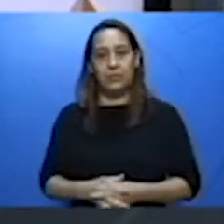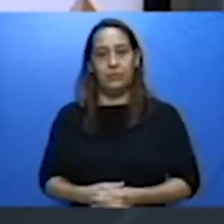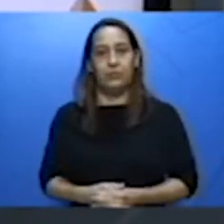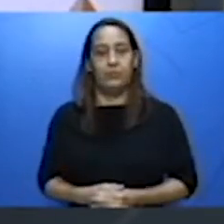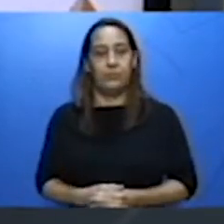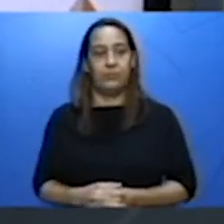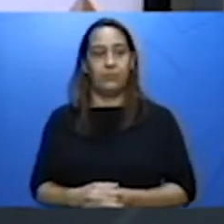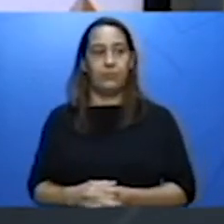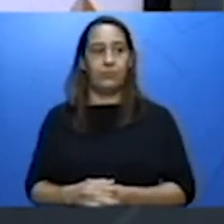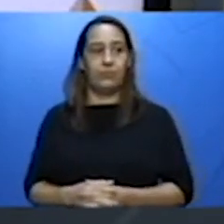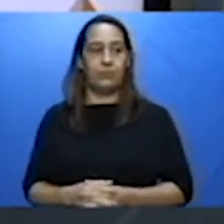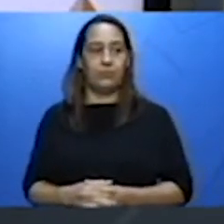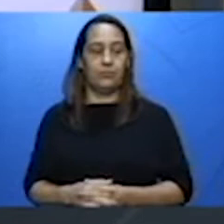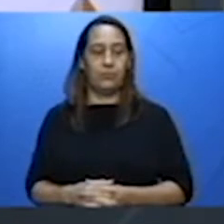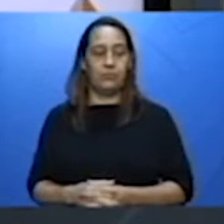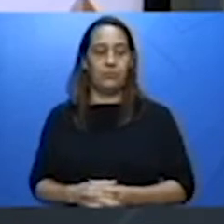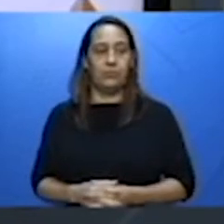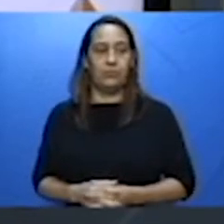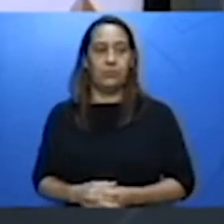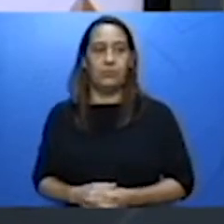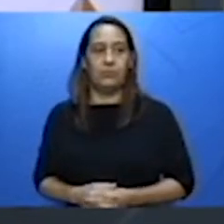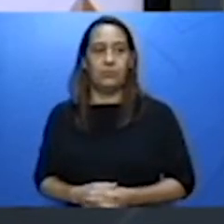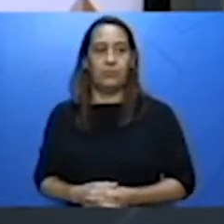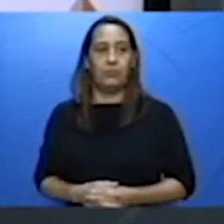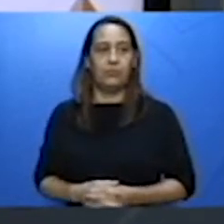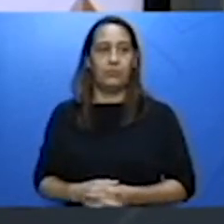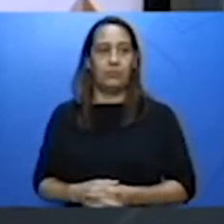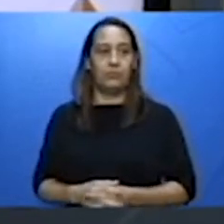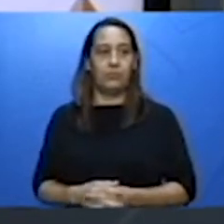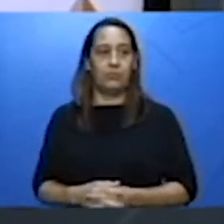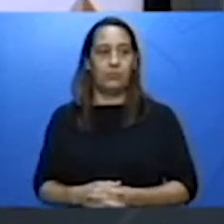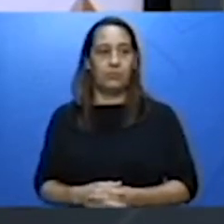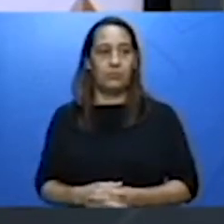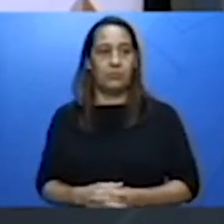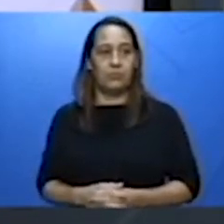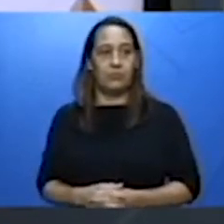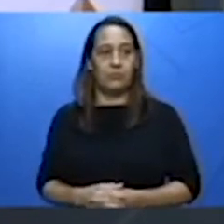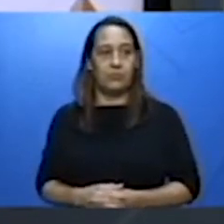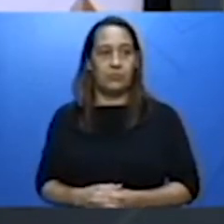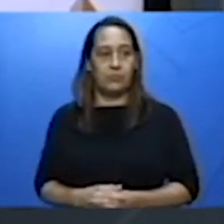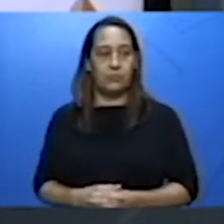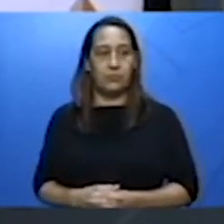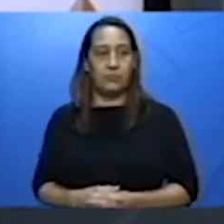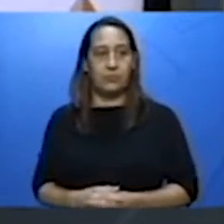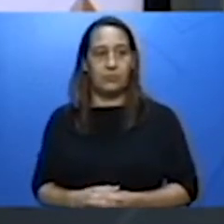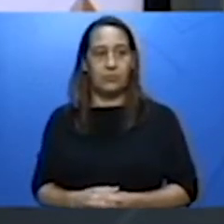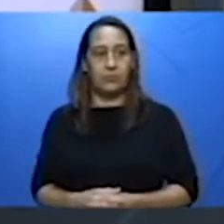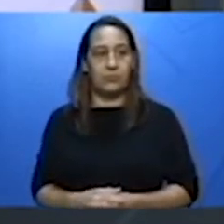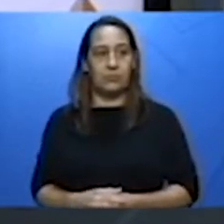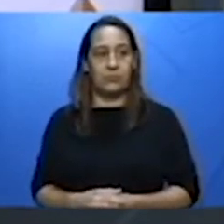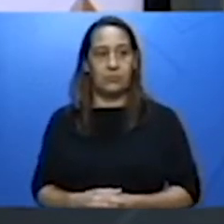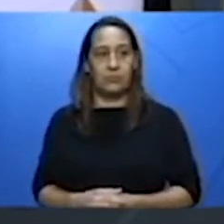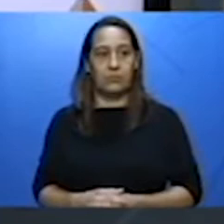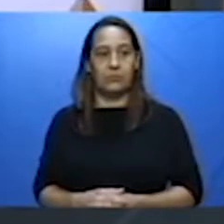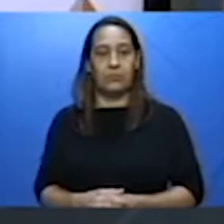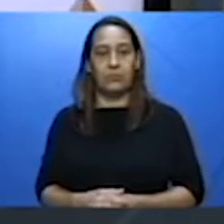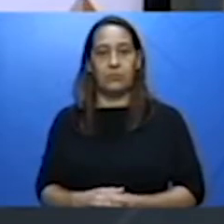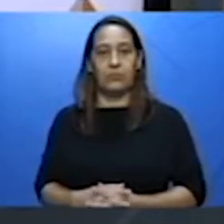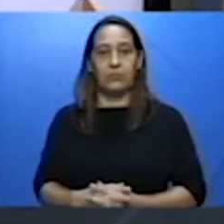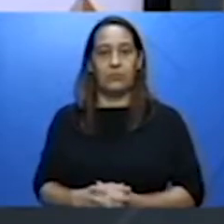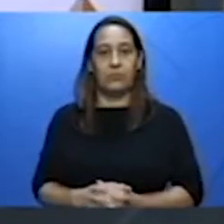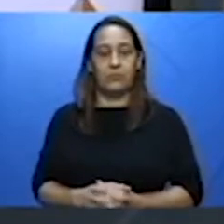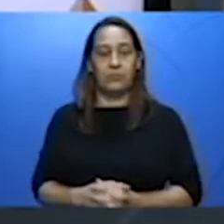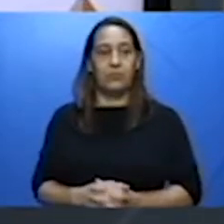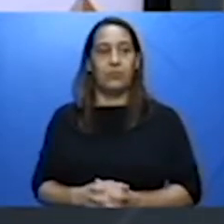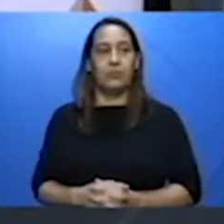minha conta. Passa aquele tracinho bonito e vamos resolver.